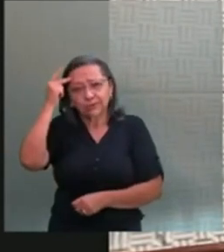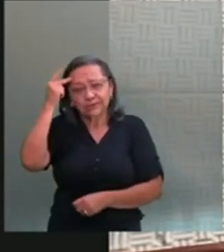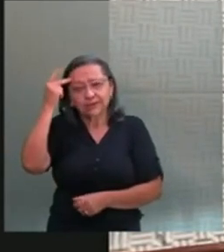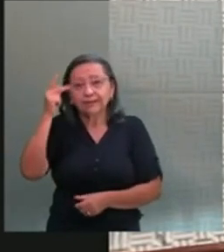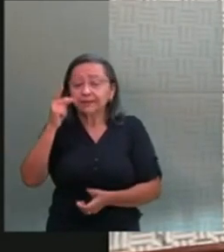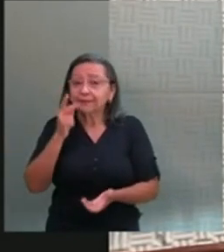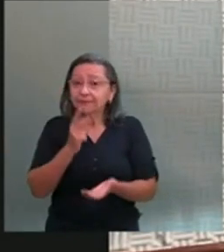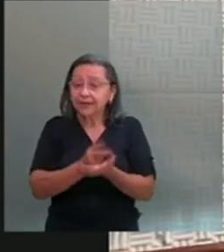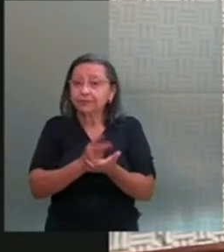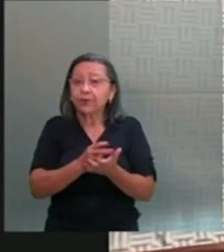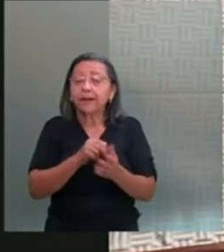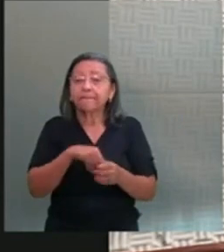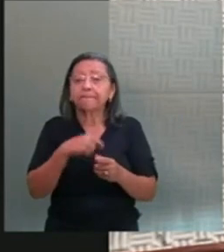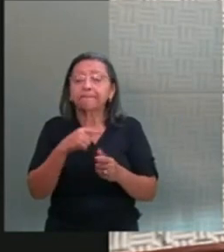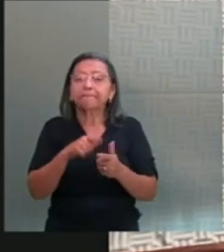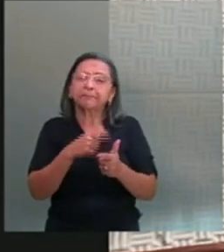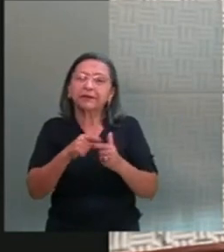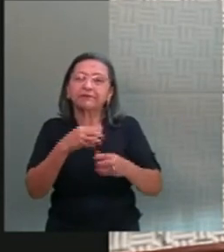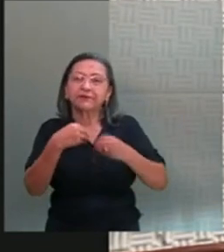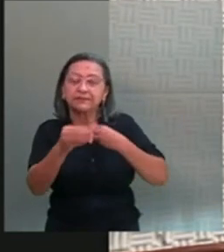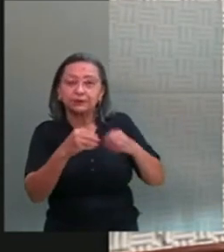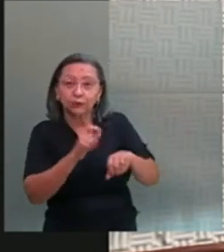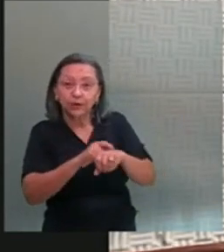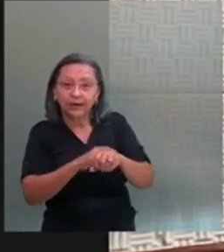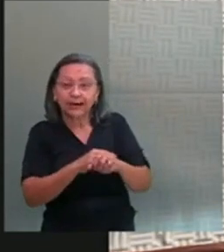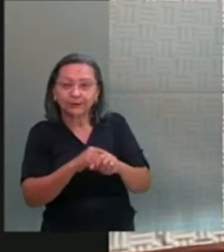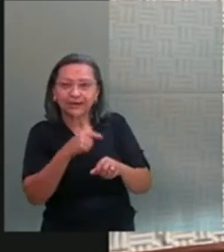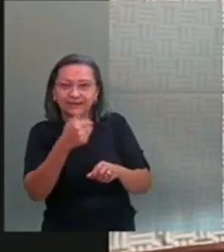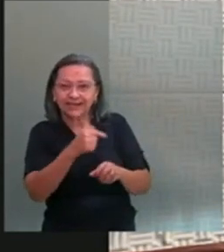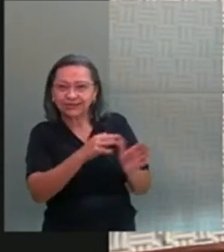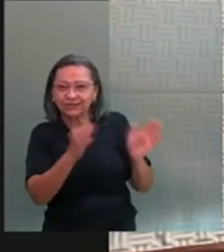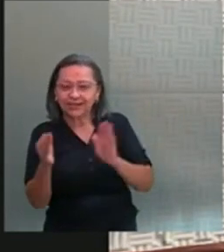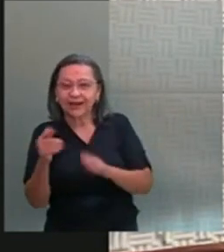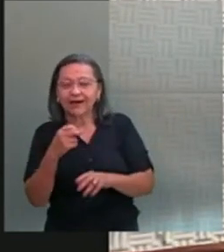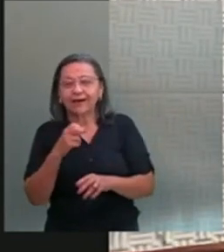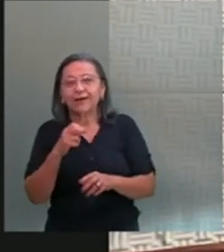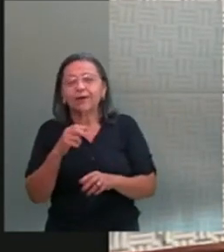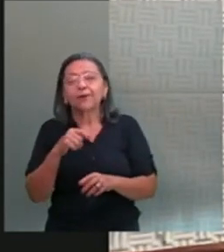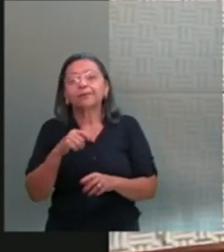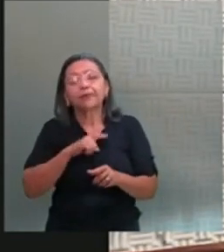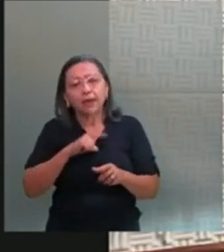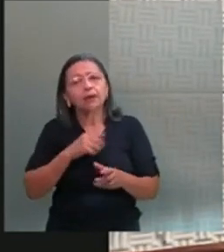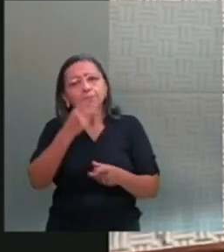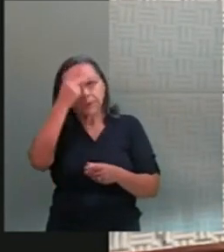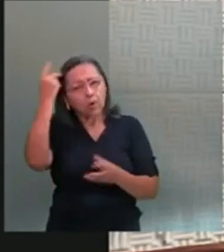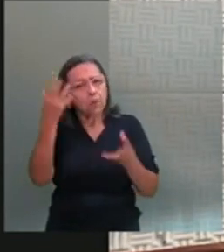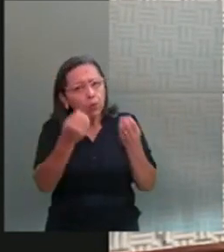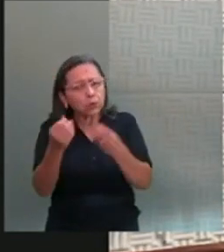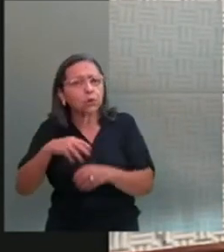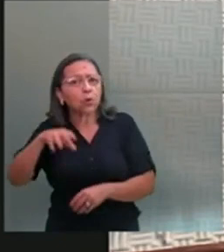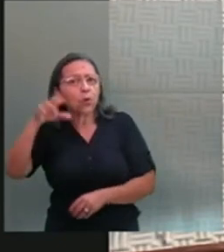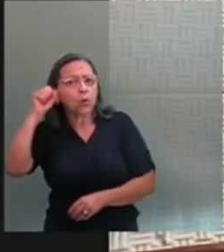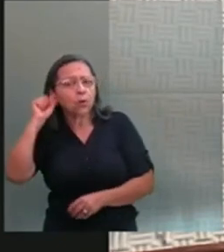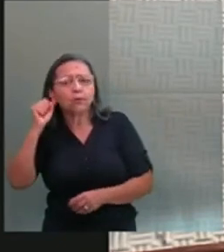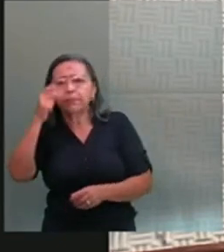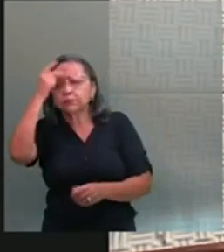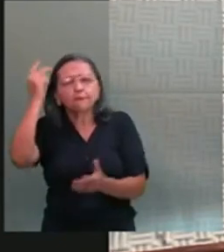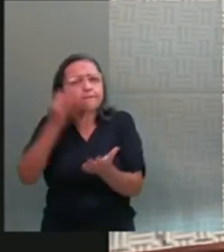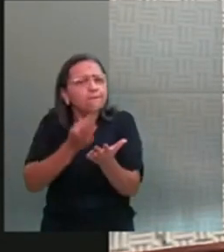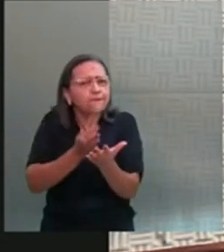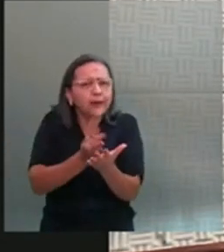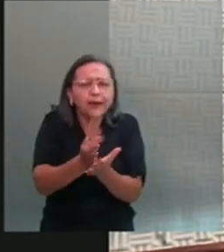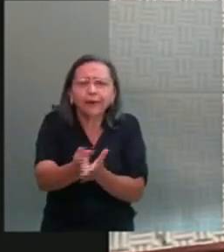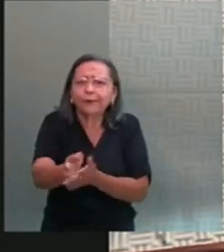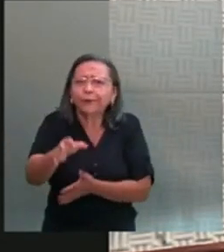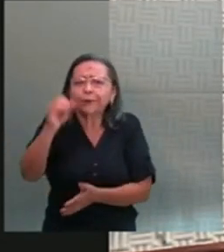após a flexibilização do horário da Voz do Brasil, a gente ainda tem um público muito grande que ouve, um público fiel a esse